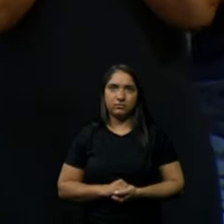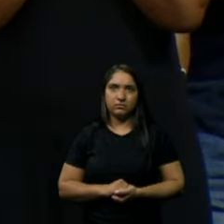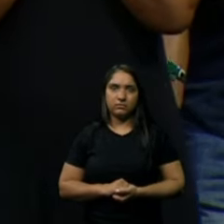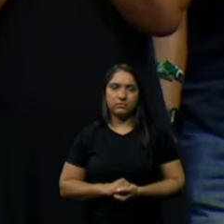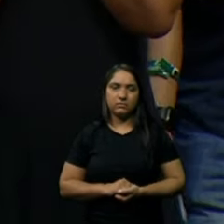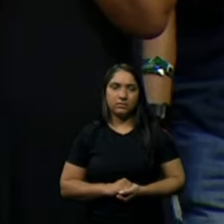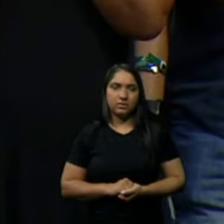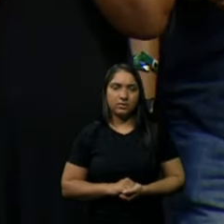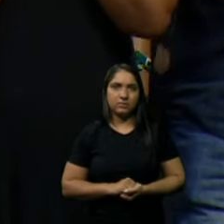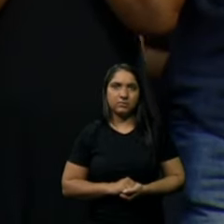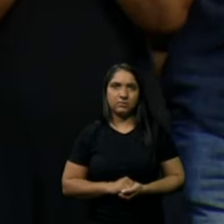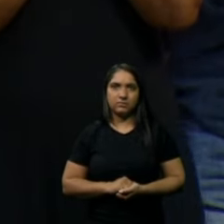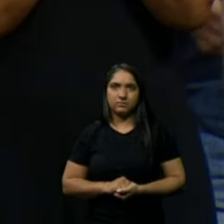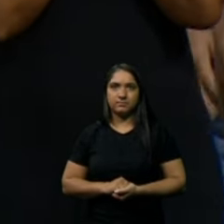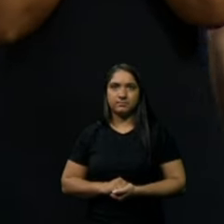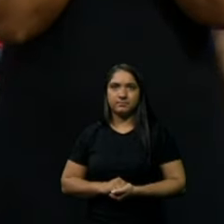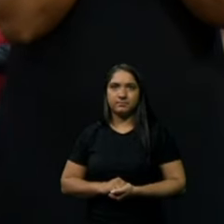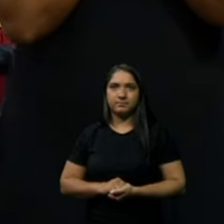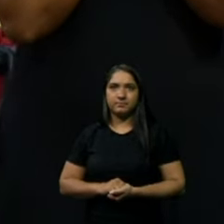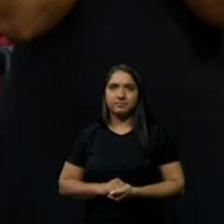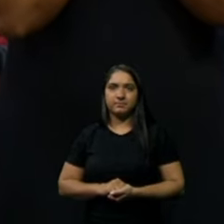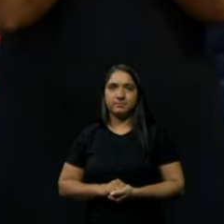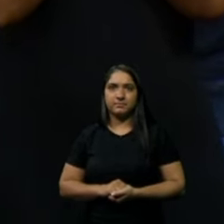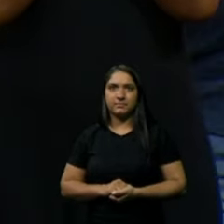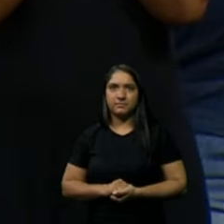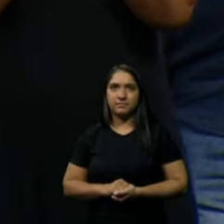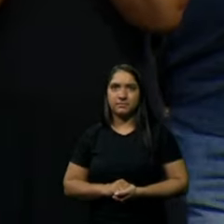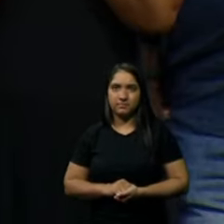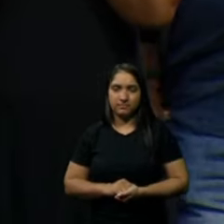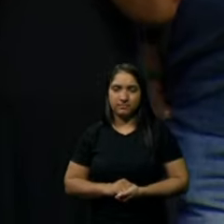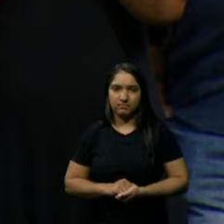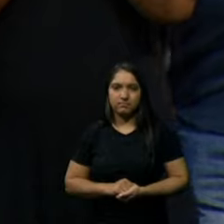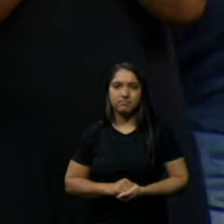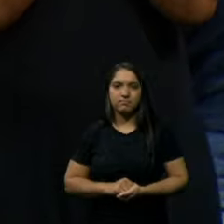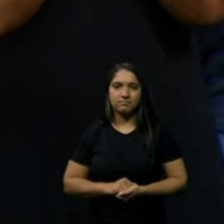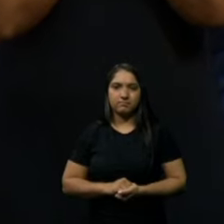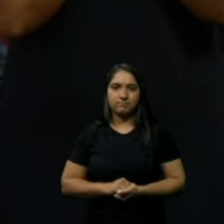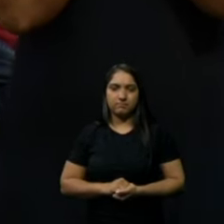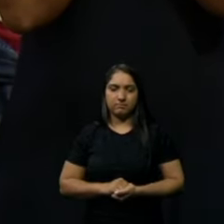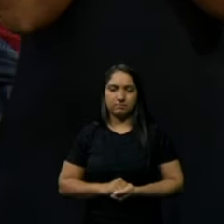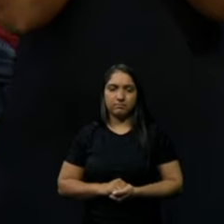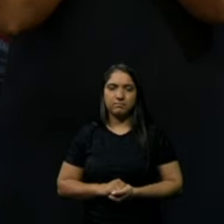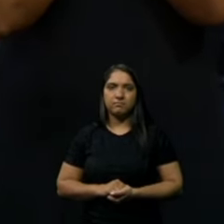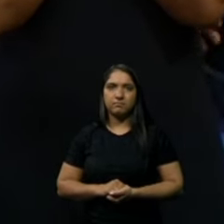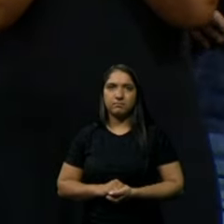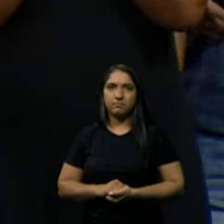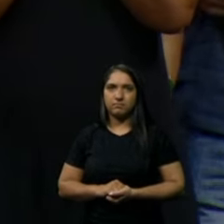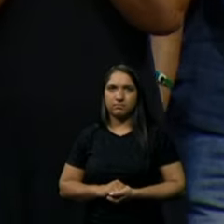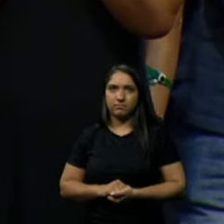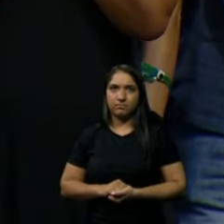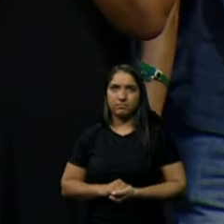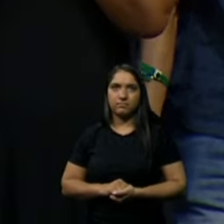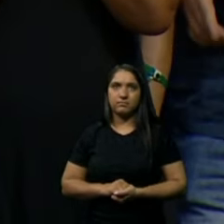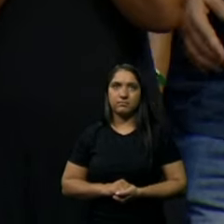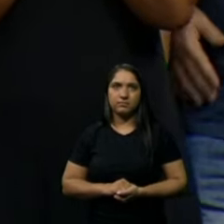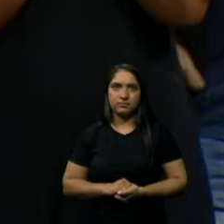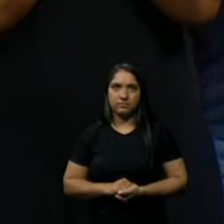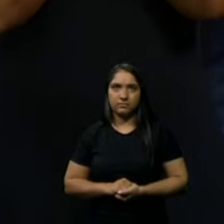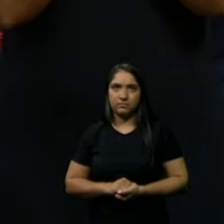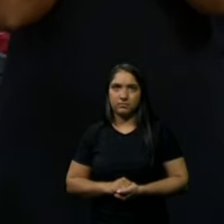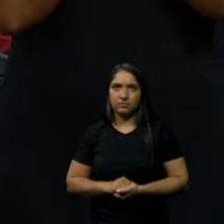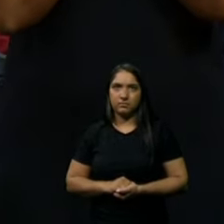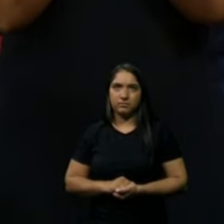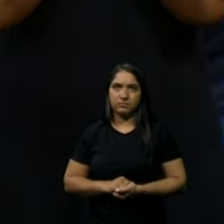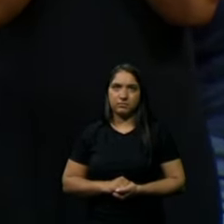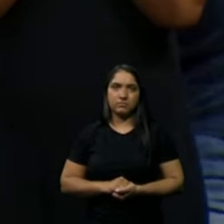de Cristina Dunga nas características da região nas de mim nem baixo custo nesse